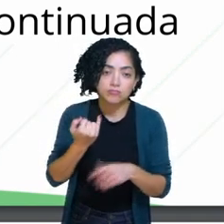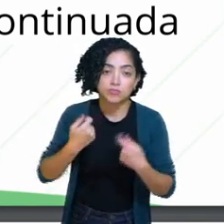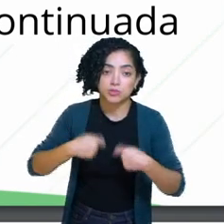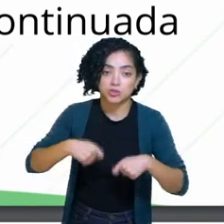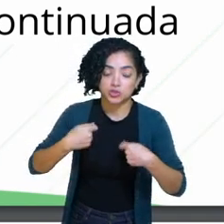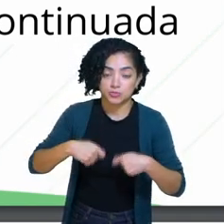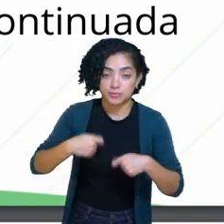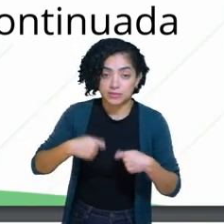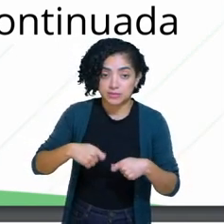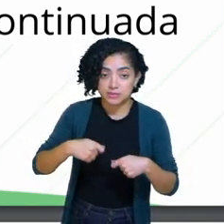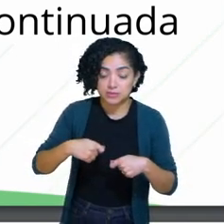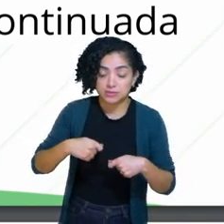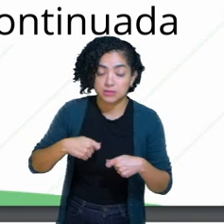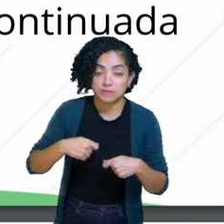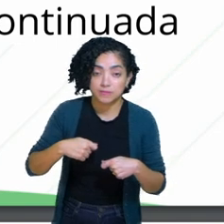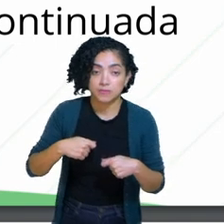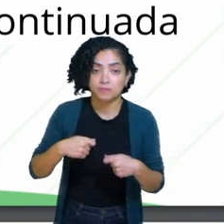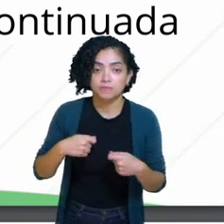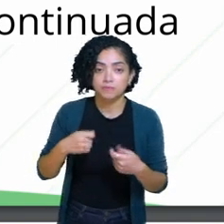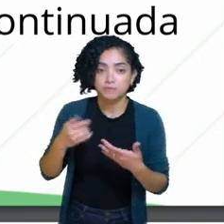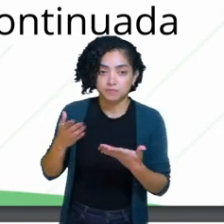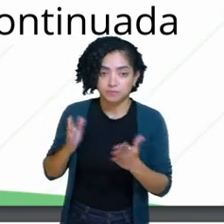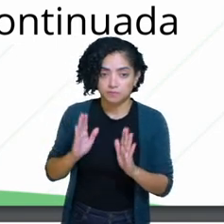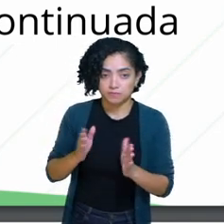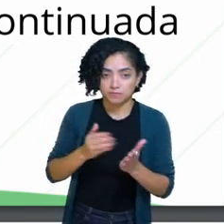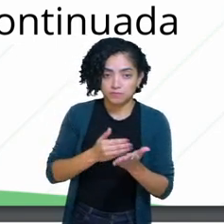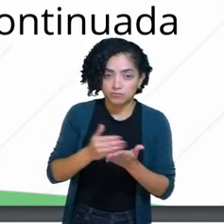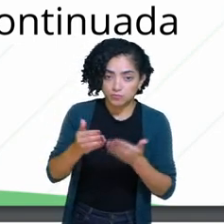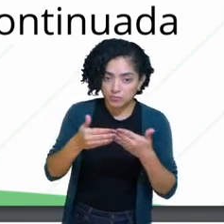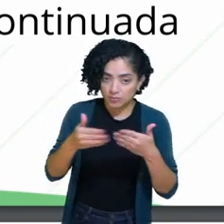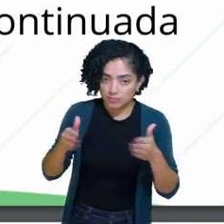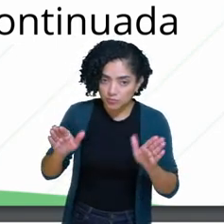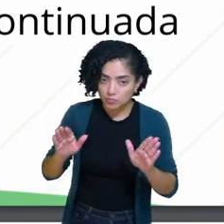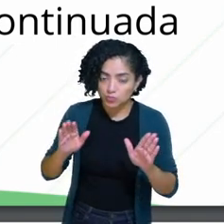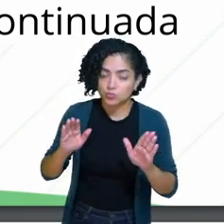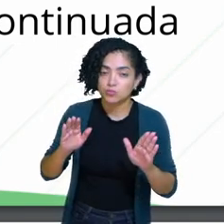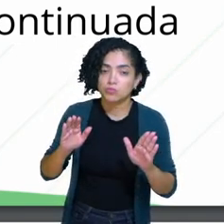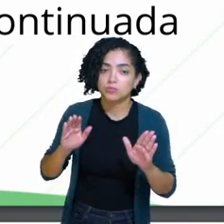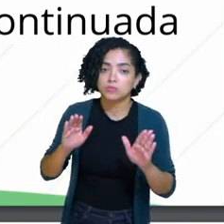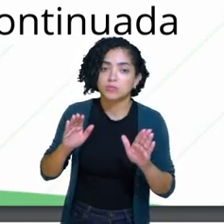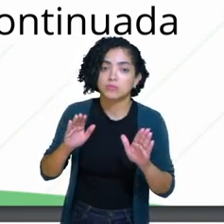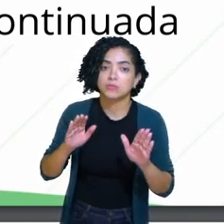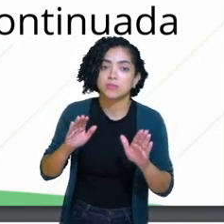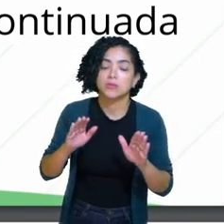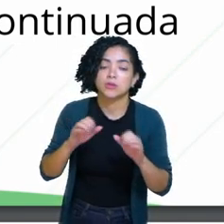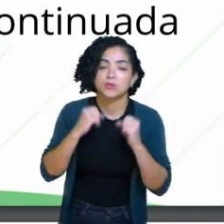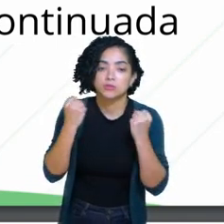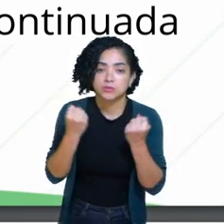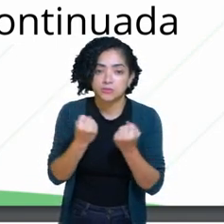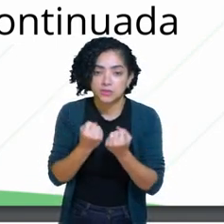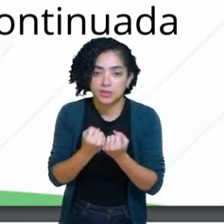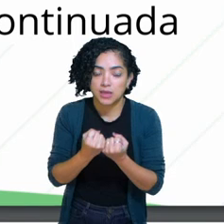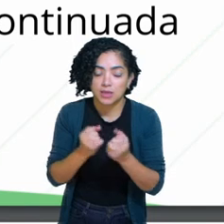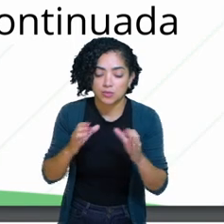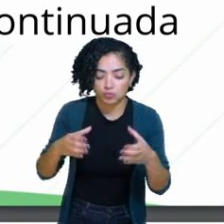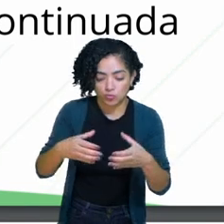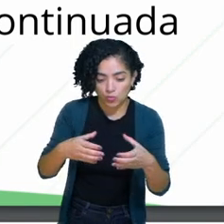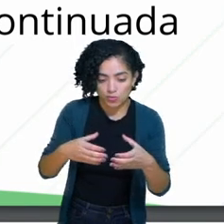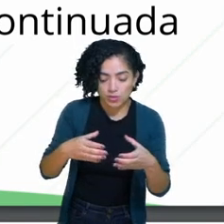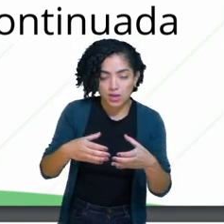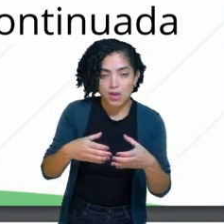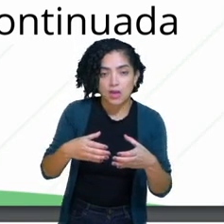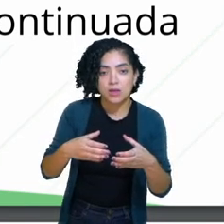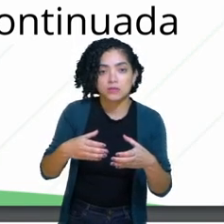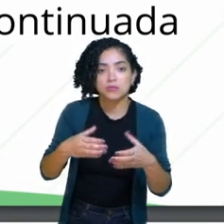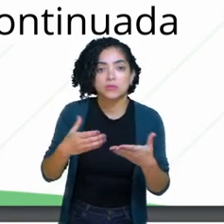eh e o de longe já na abertura sinalizou para essa possibilidade de termos um comitê um né um organismo que seja